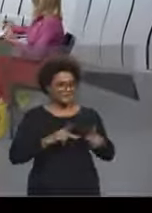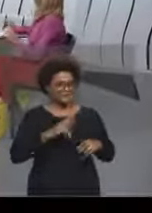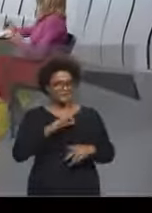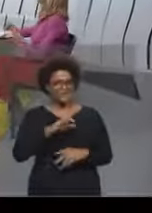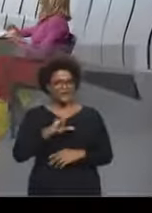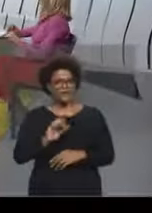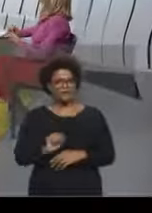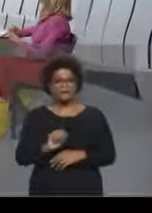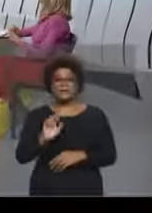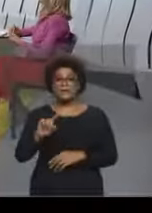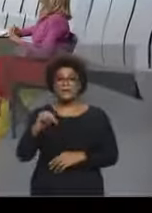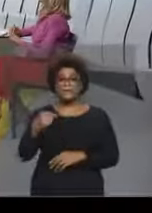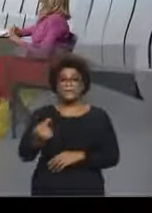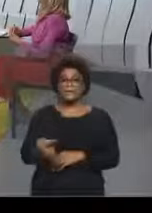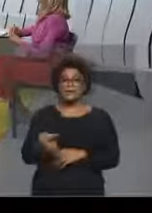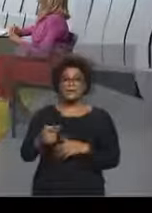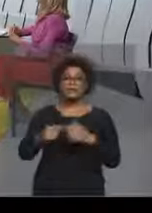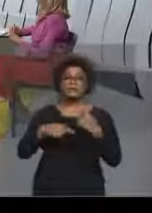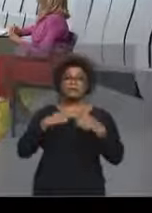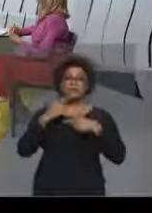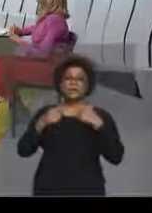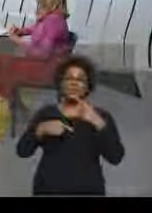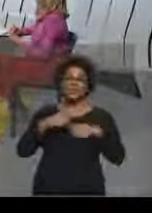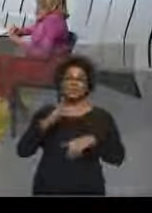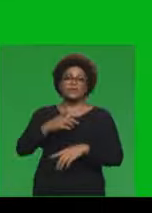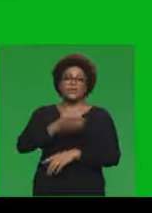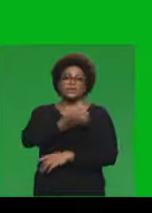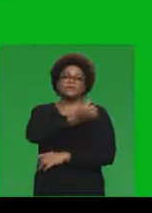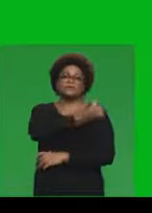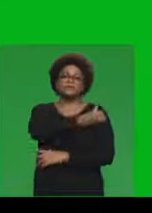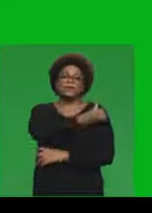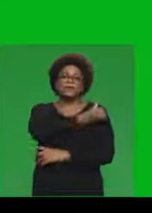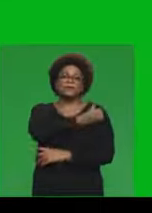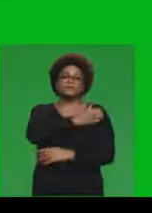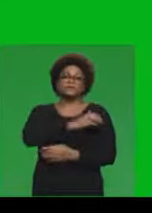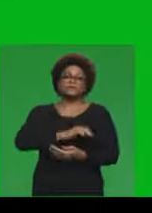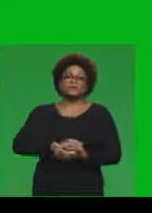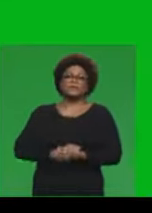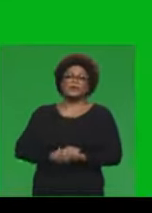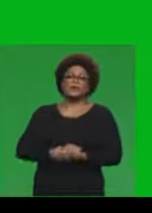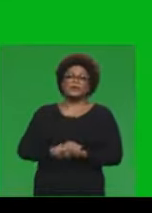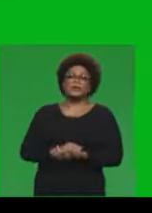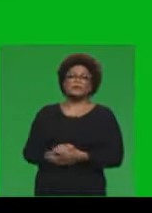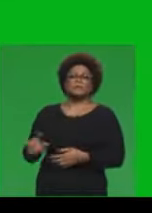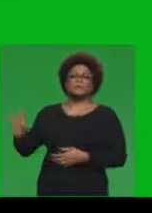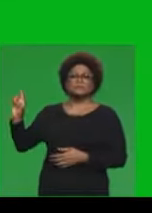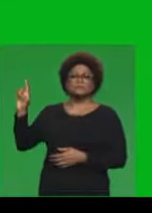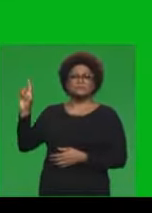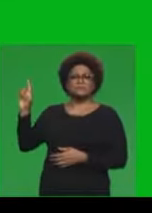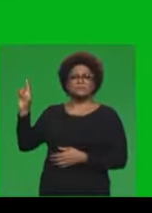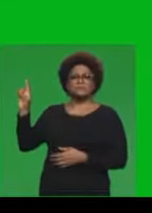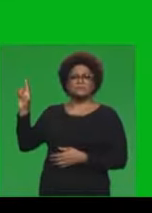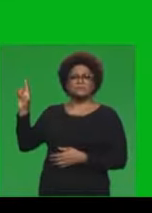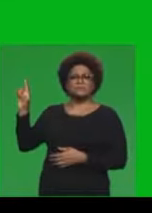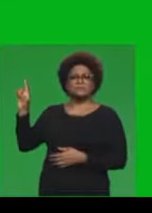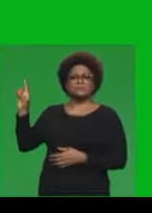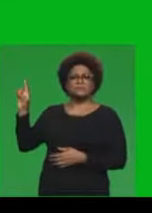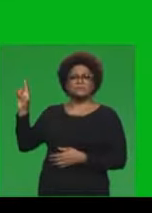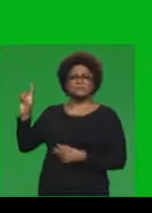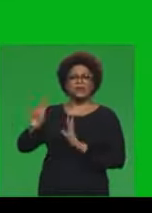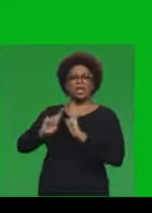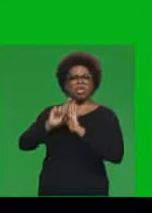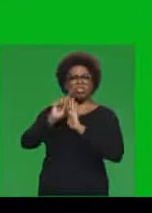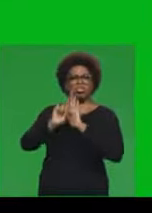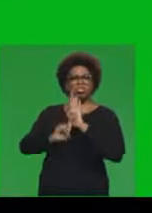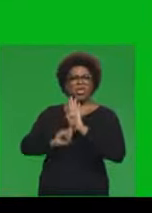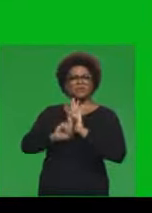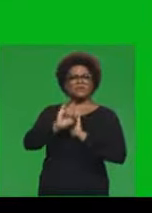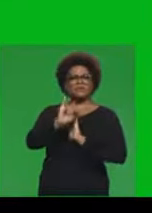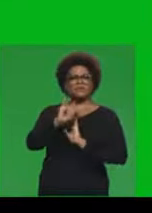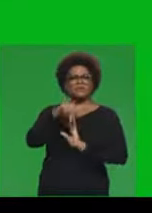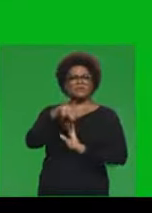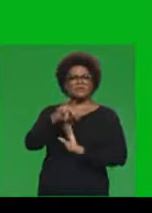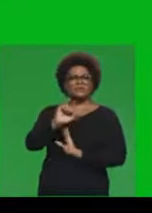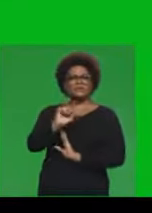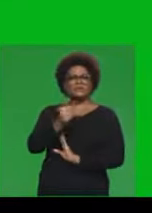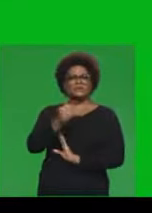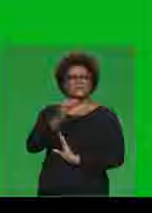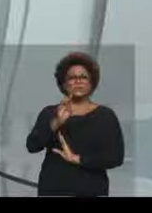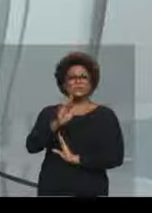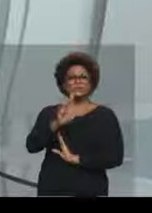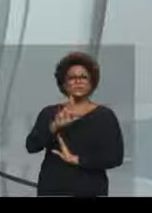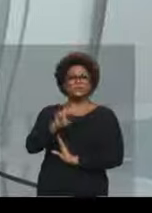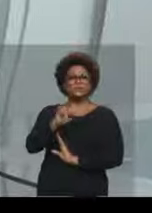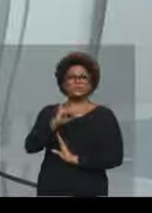próxima dúvida é do 6º ano. Para que serve um texto instrucional? 6º ano, nós vimos,